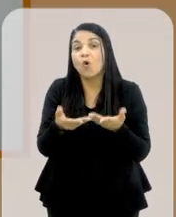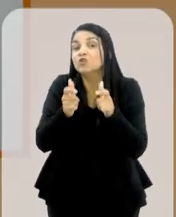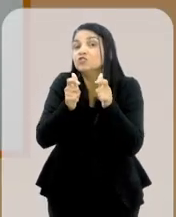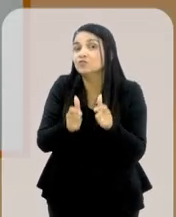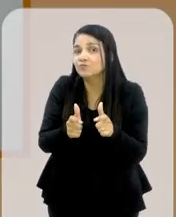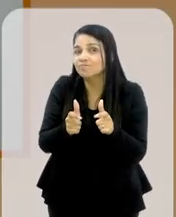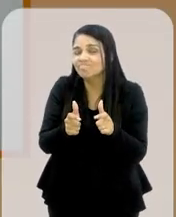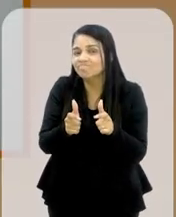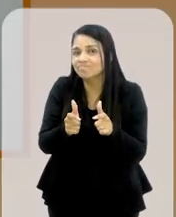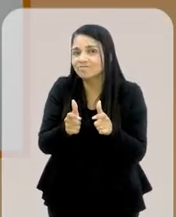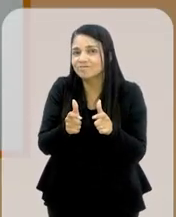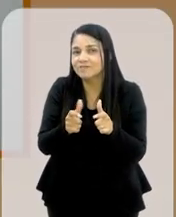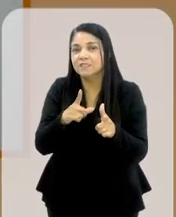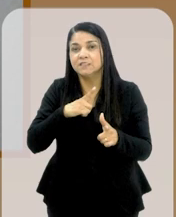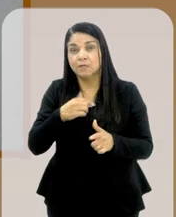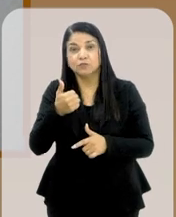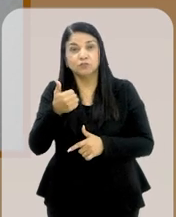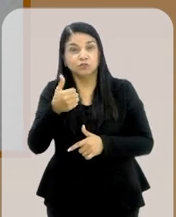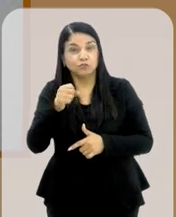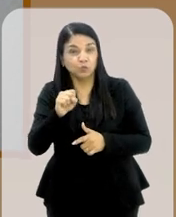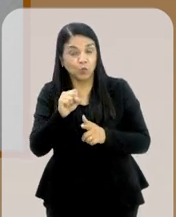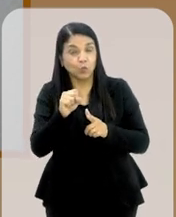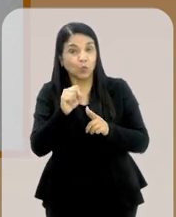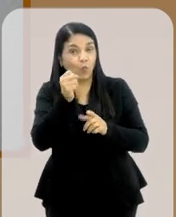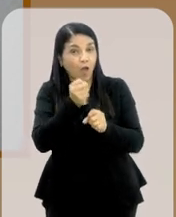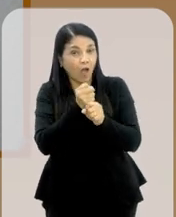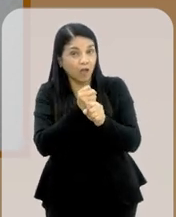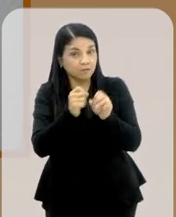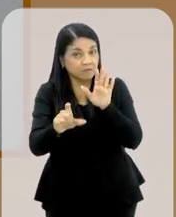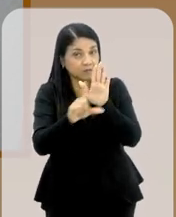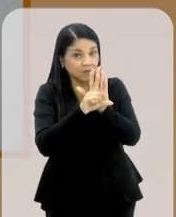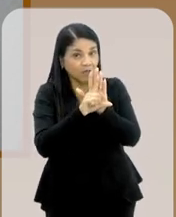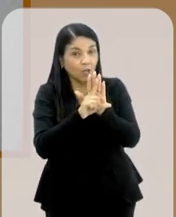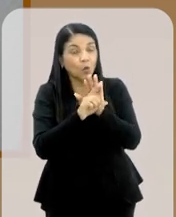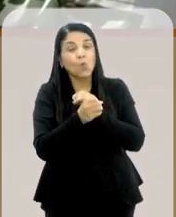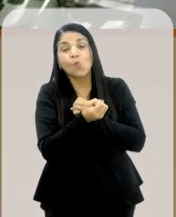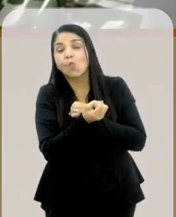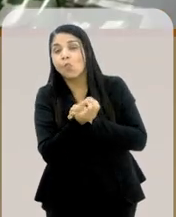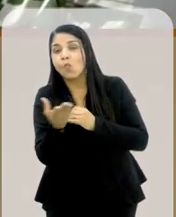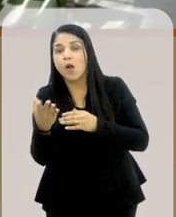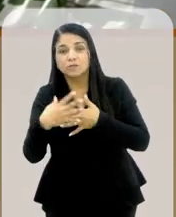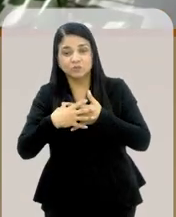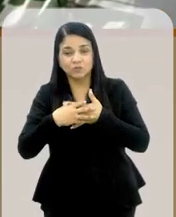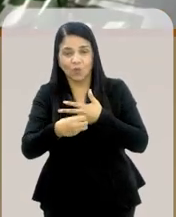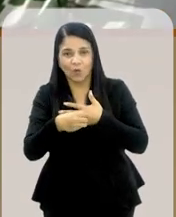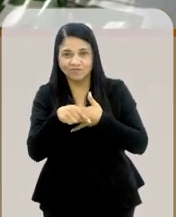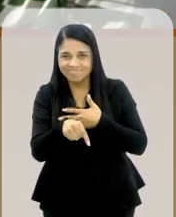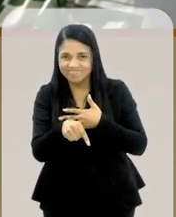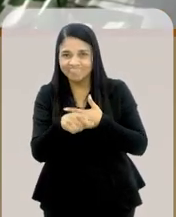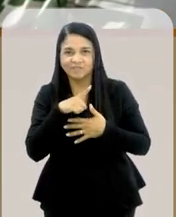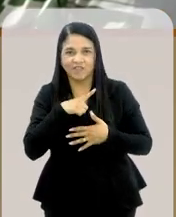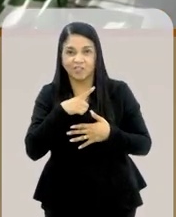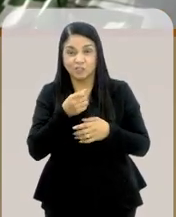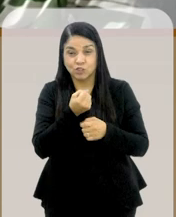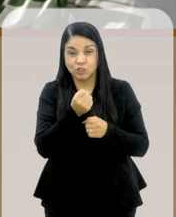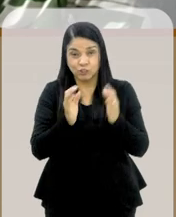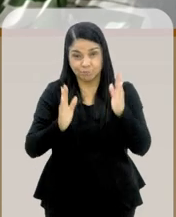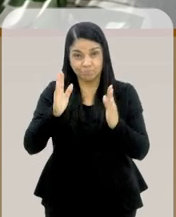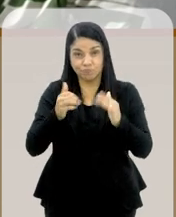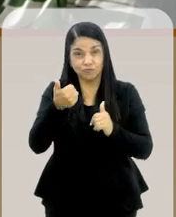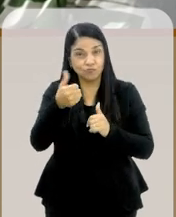estão aonde hoje? Já temos 18 anos da lei. Quantos órfãos foram produzidos durante esses 18